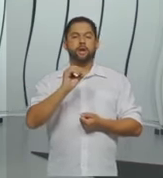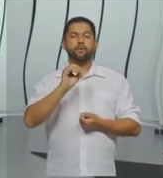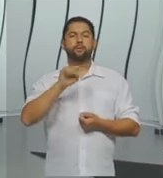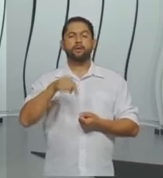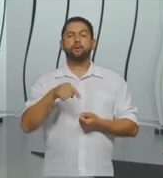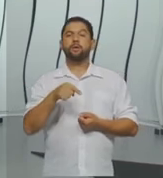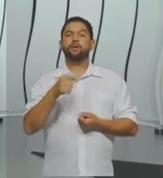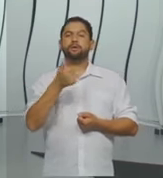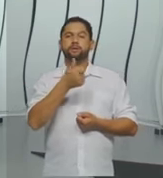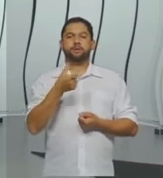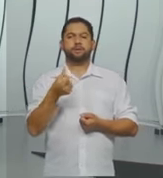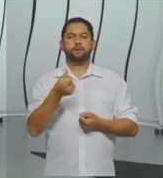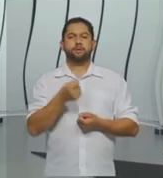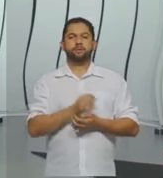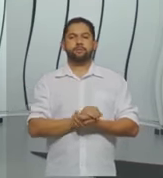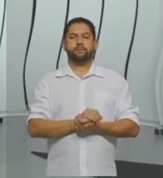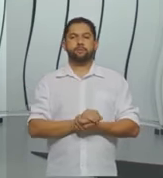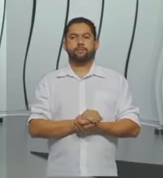0,0016.